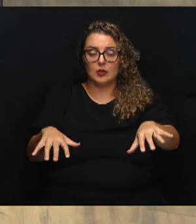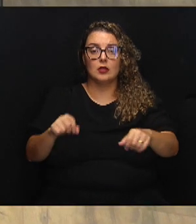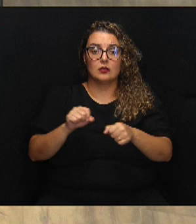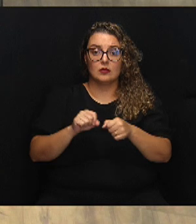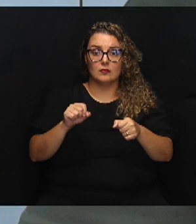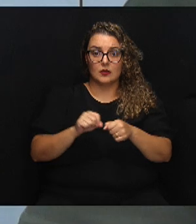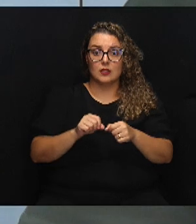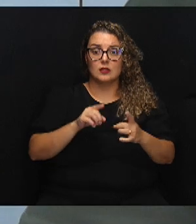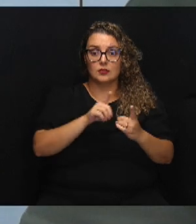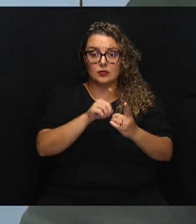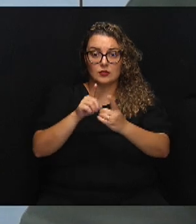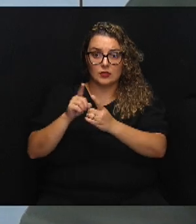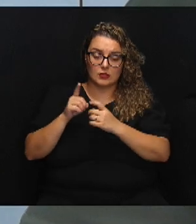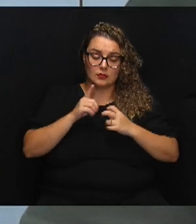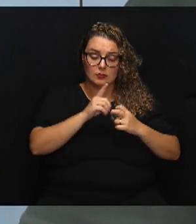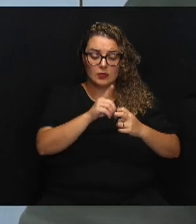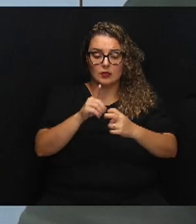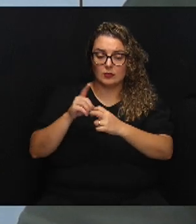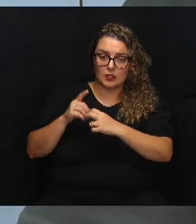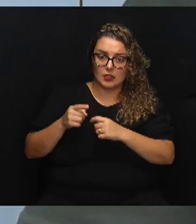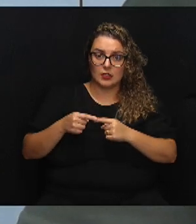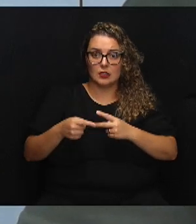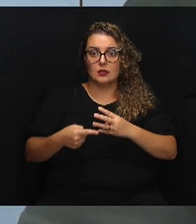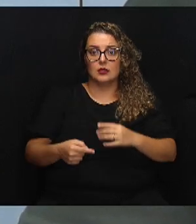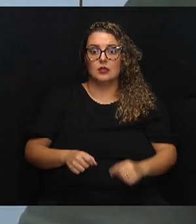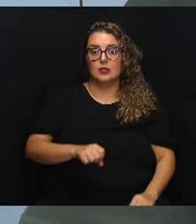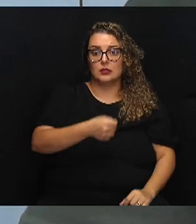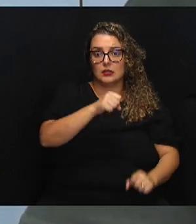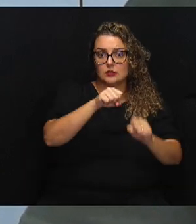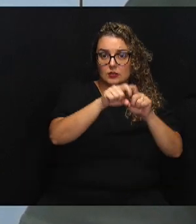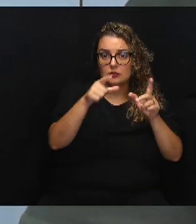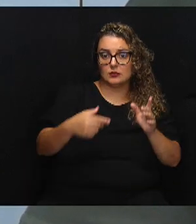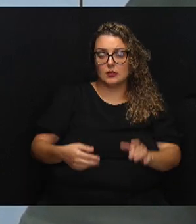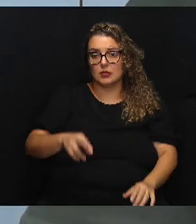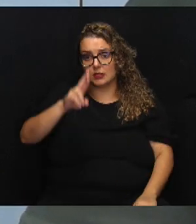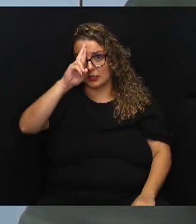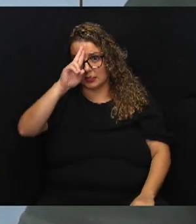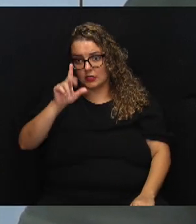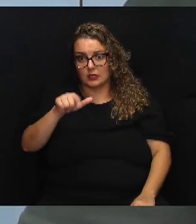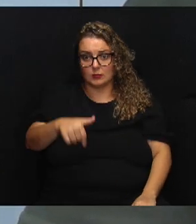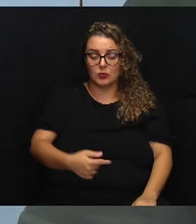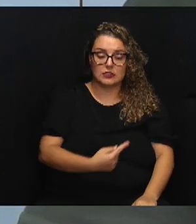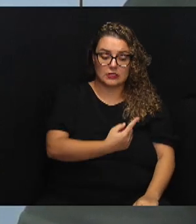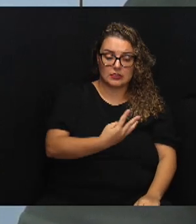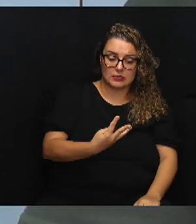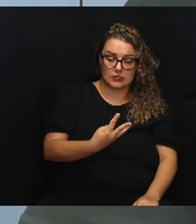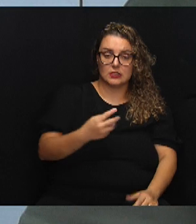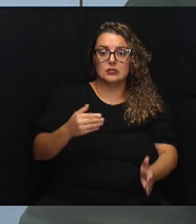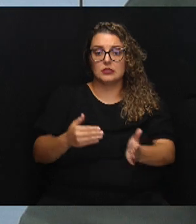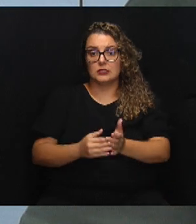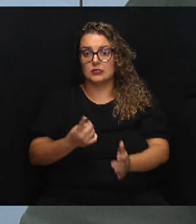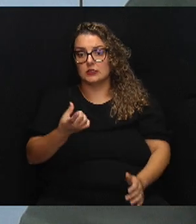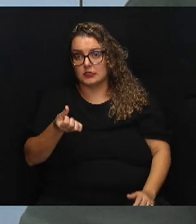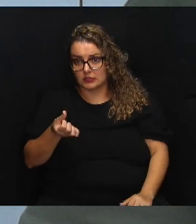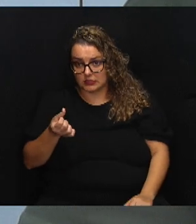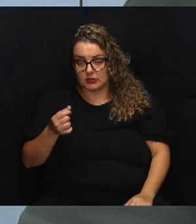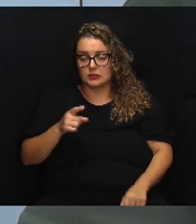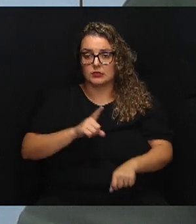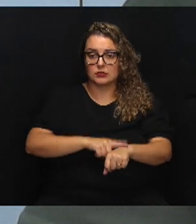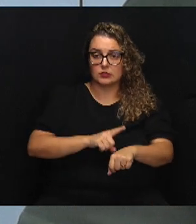atendimento durante a semana, das 8 da manhã ao meio-dia, das 13 às 16 horas, e que já atendeu mais de 30